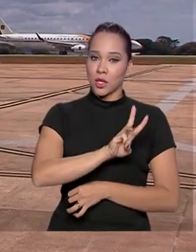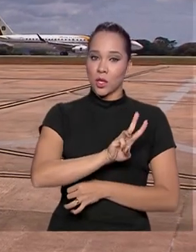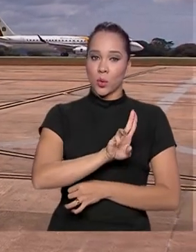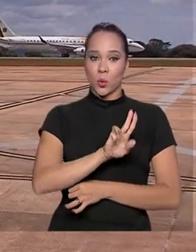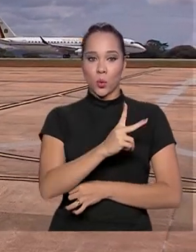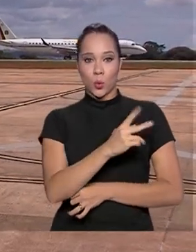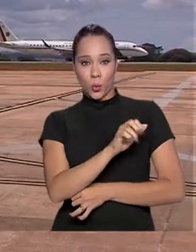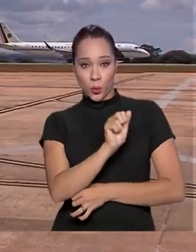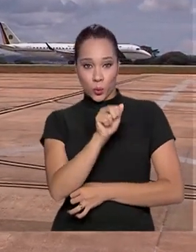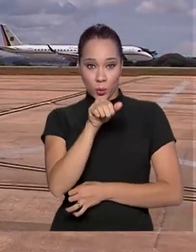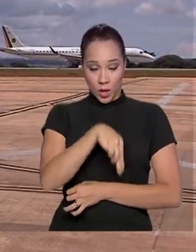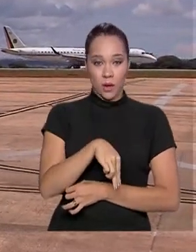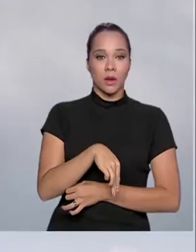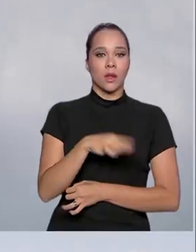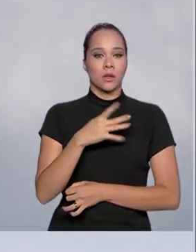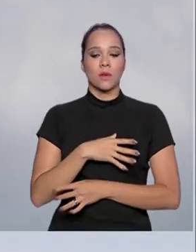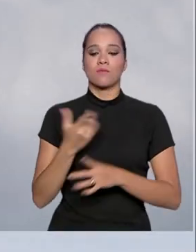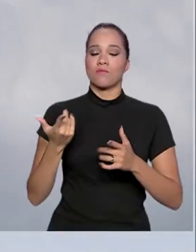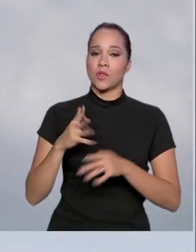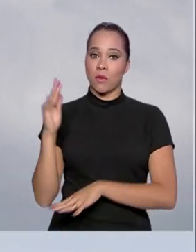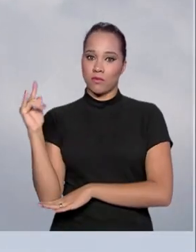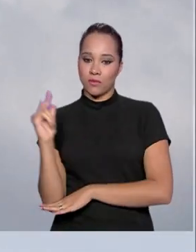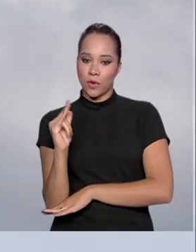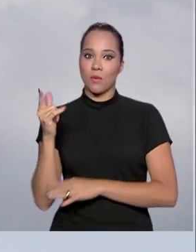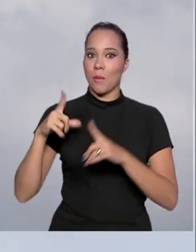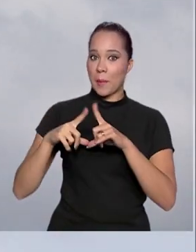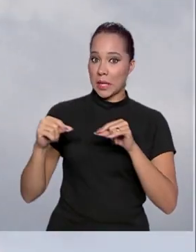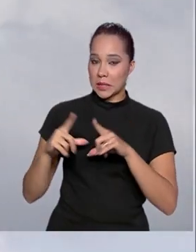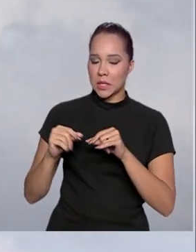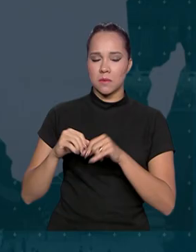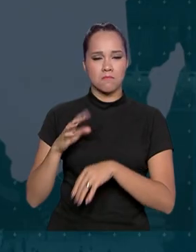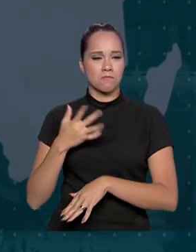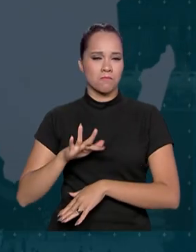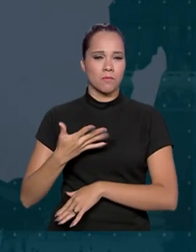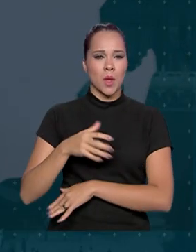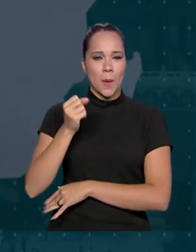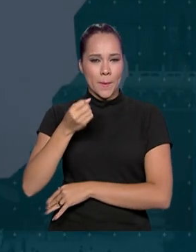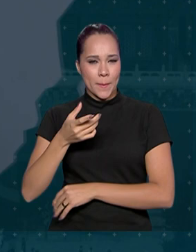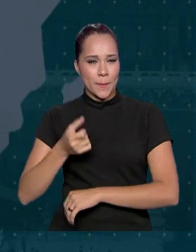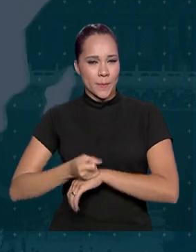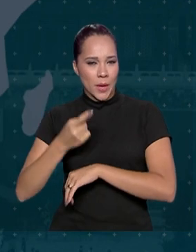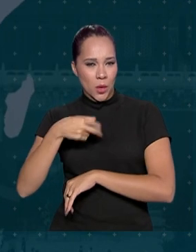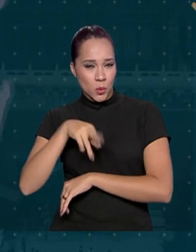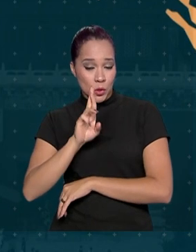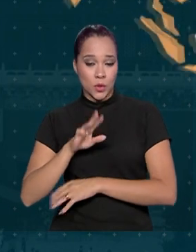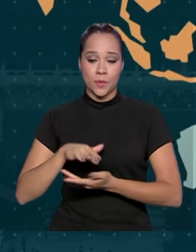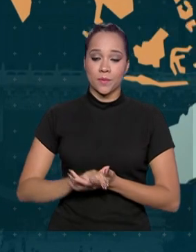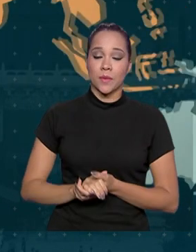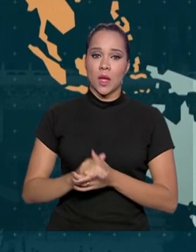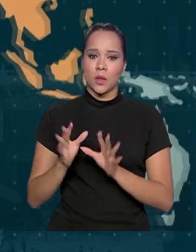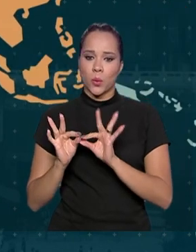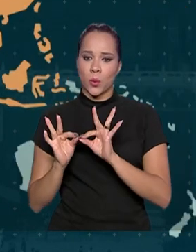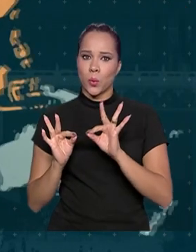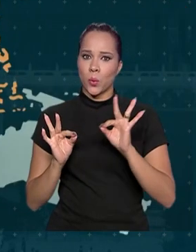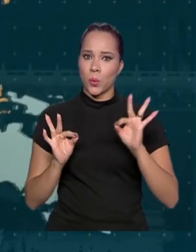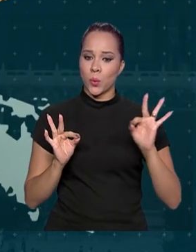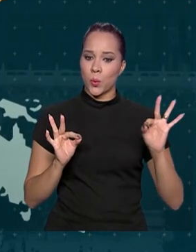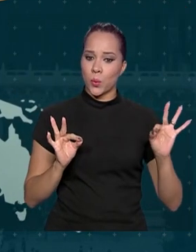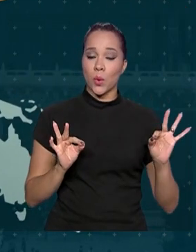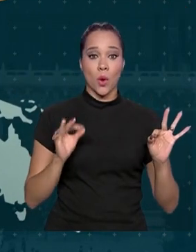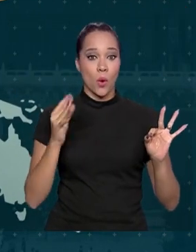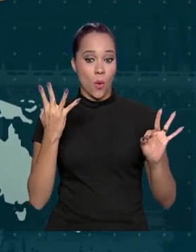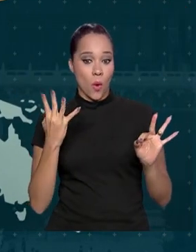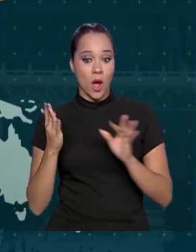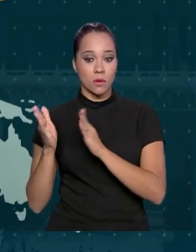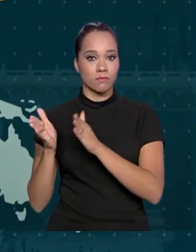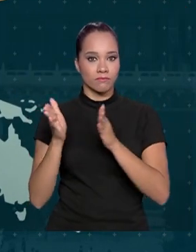Os aviões decolaram da base aérea de Brasília por volta do meio-dia. É um voo longo. O itinerário prevê pelo menos quatro escalas